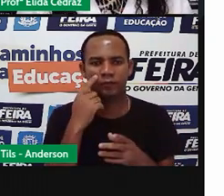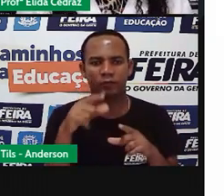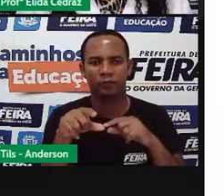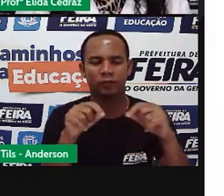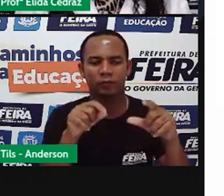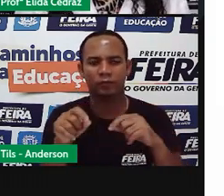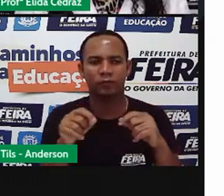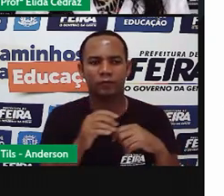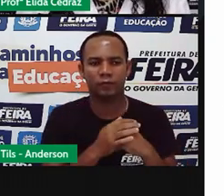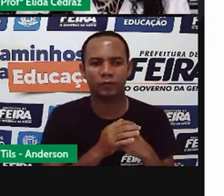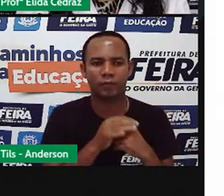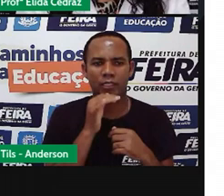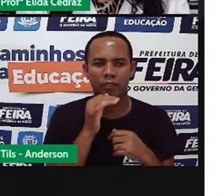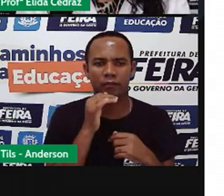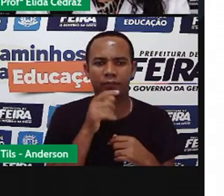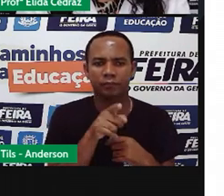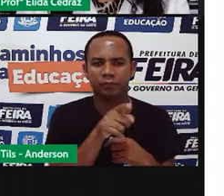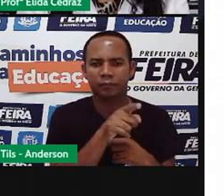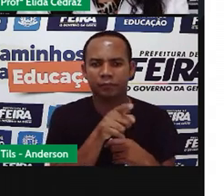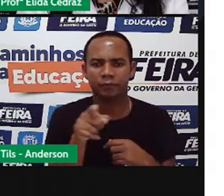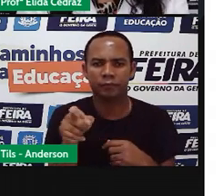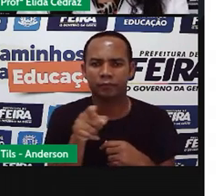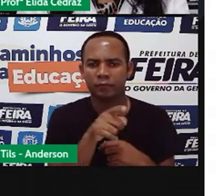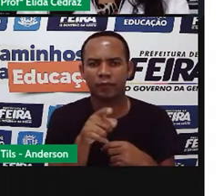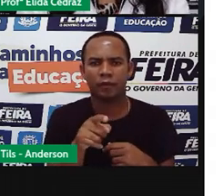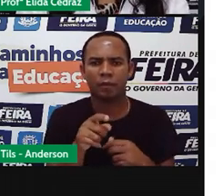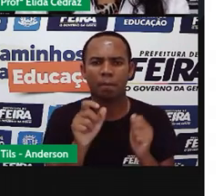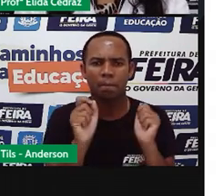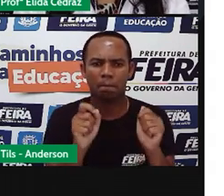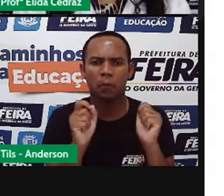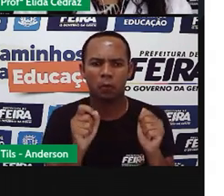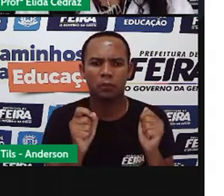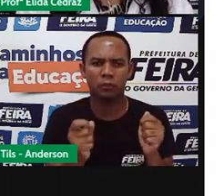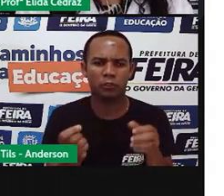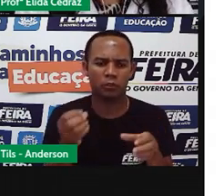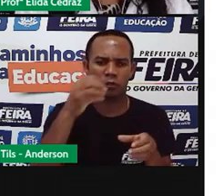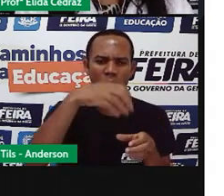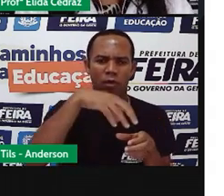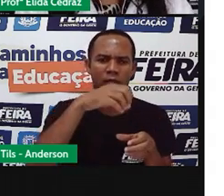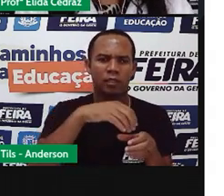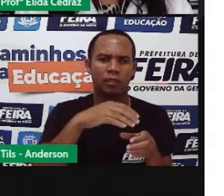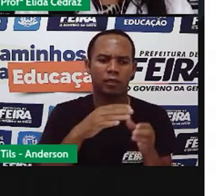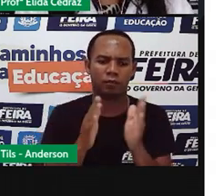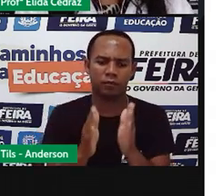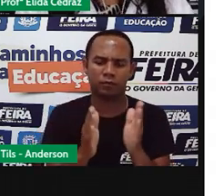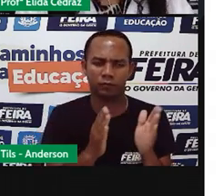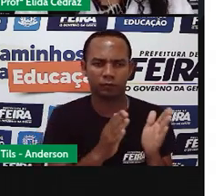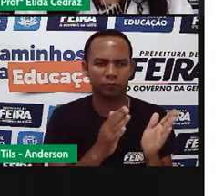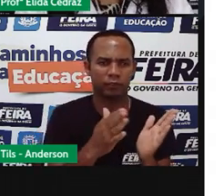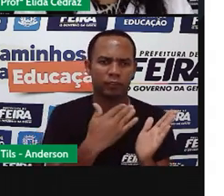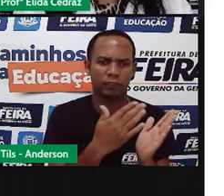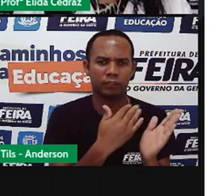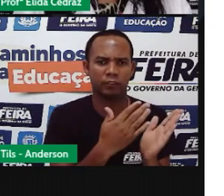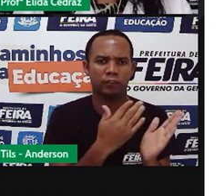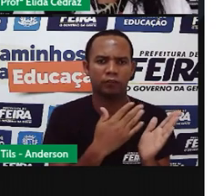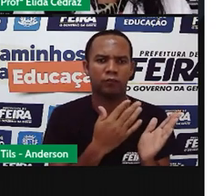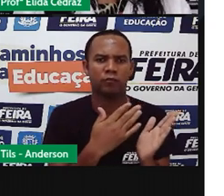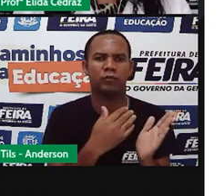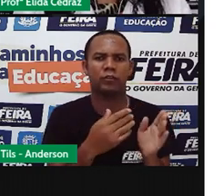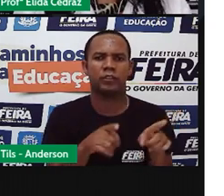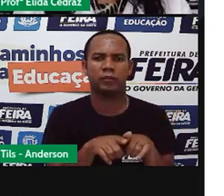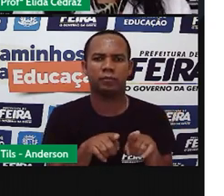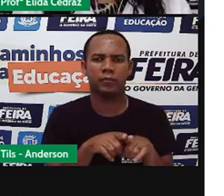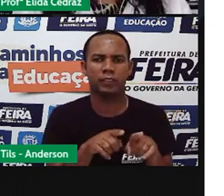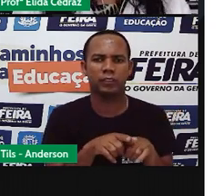escolhidos. Quais os objetos abaixo podemos utilizar para guardar livros e revistas antigas sem